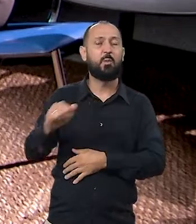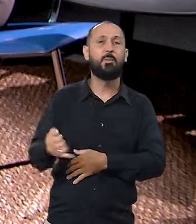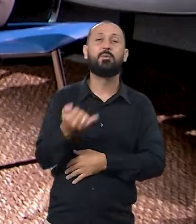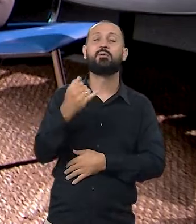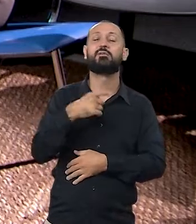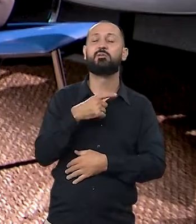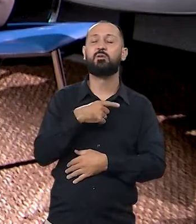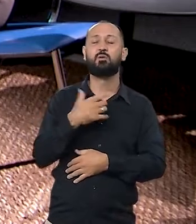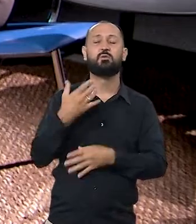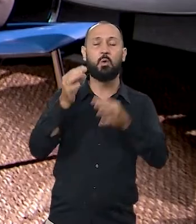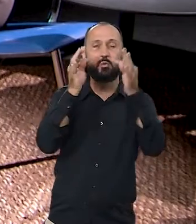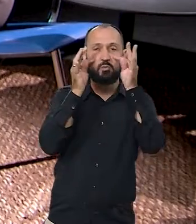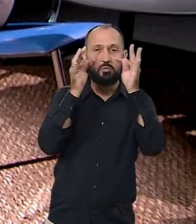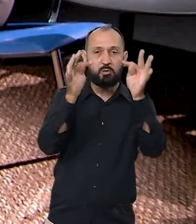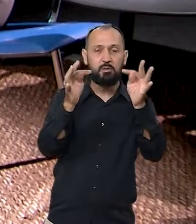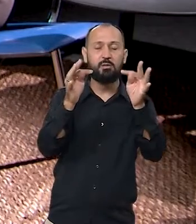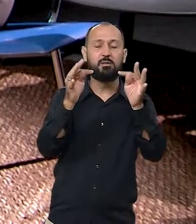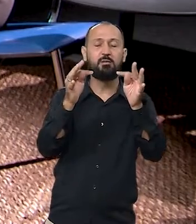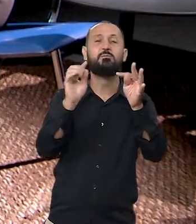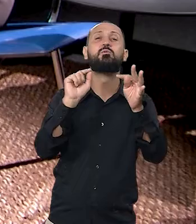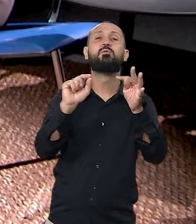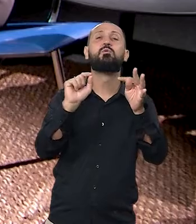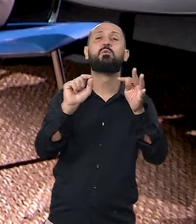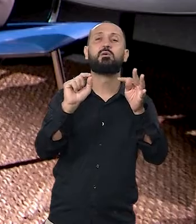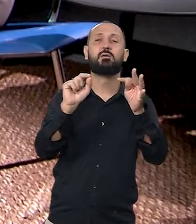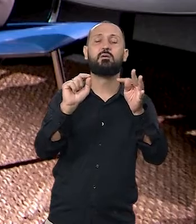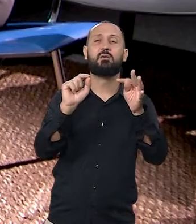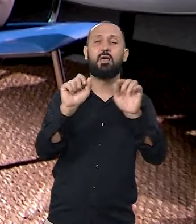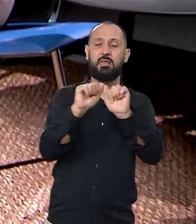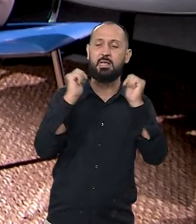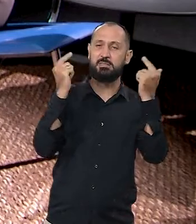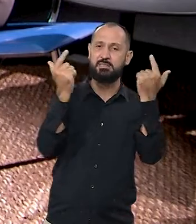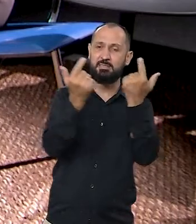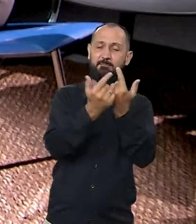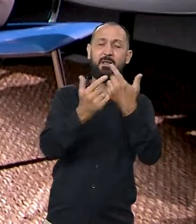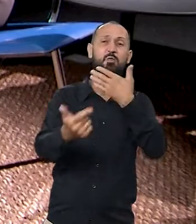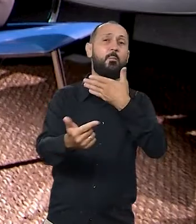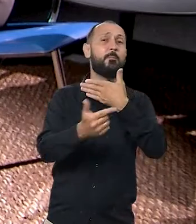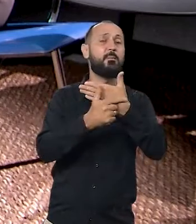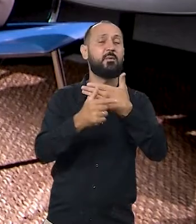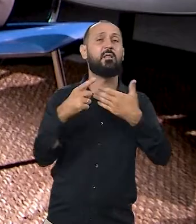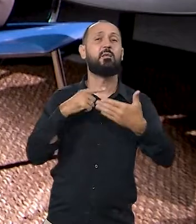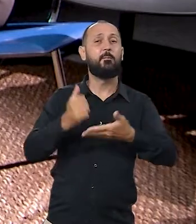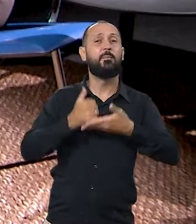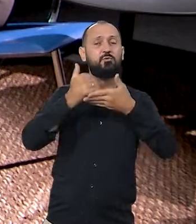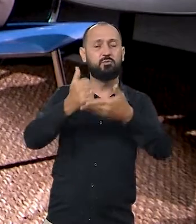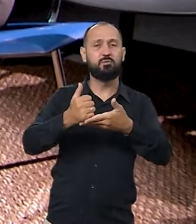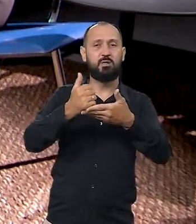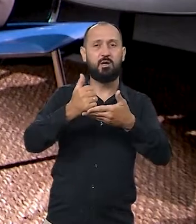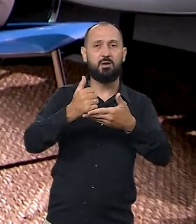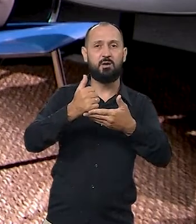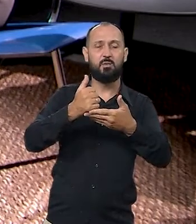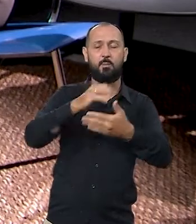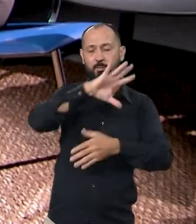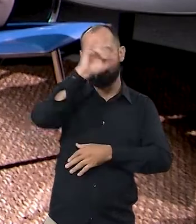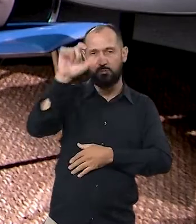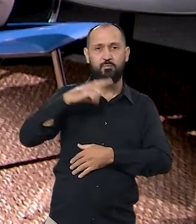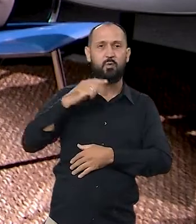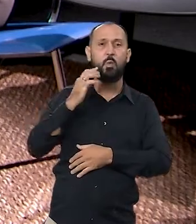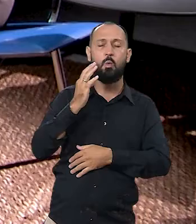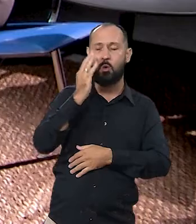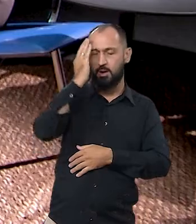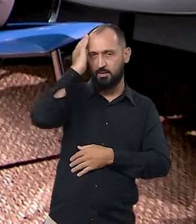dou o testemunho do papel proeminente ocupado pela Assembleia Legislativa na recuperação do Mato Grosso do Sul. Sim. O Reinaldo teve a